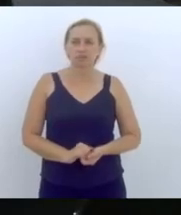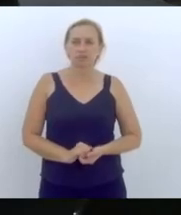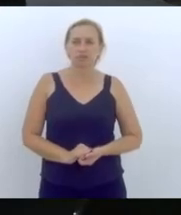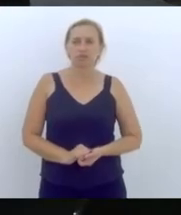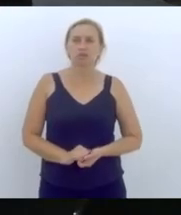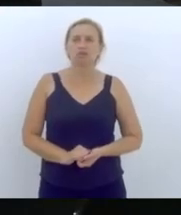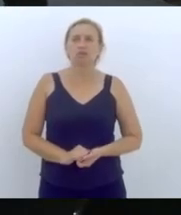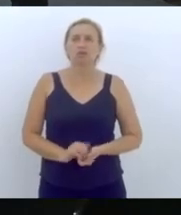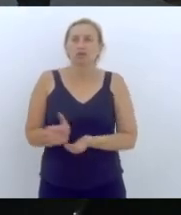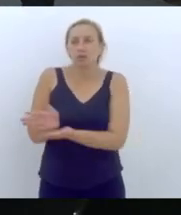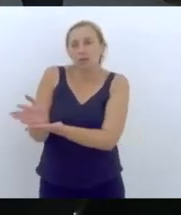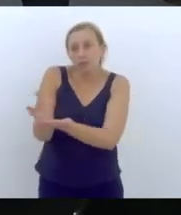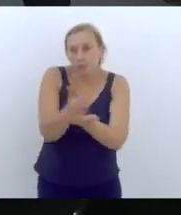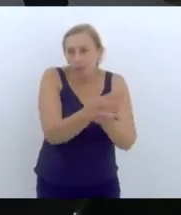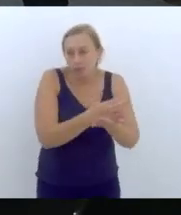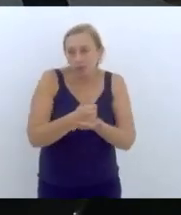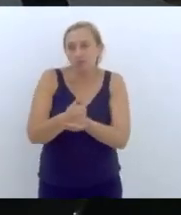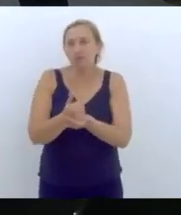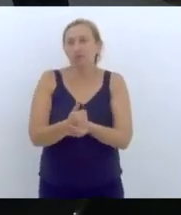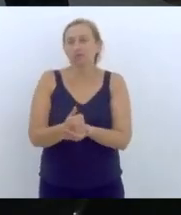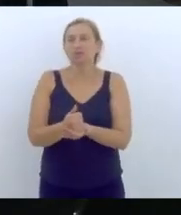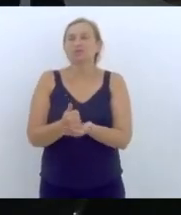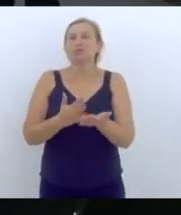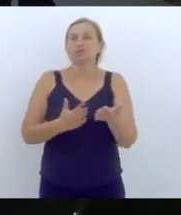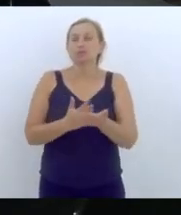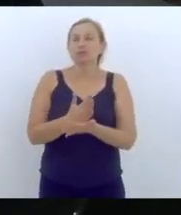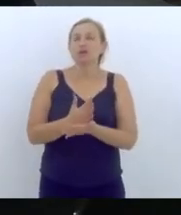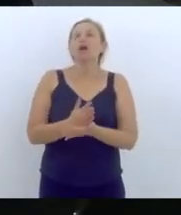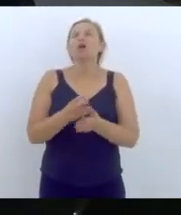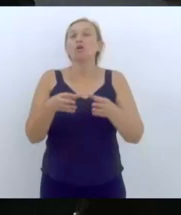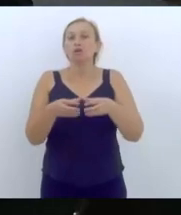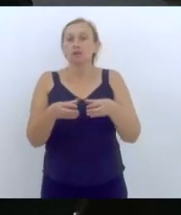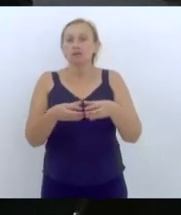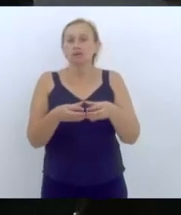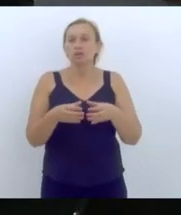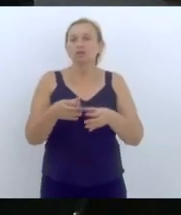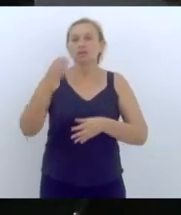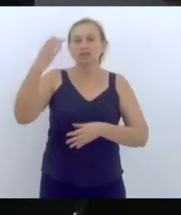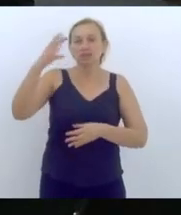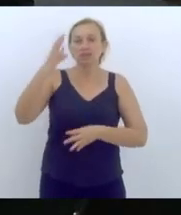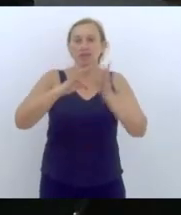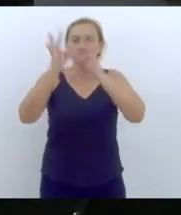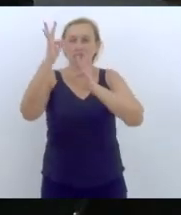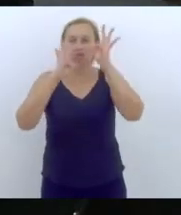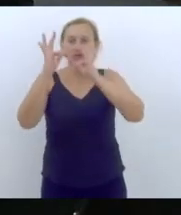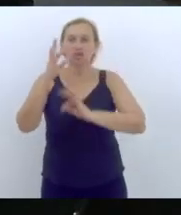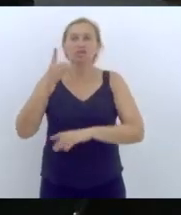Eu ainda estou colhendo os pareceres, deputado. Pela Comissão de Ciência e Tecnologia, a deputada Élica Takimoto.